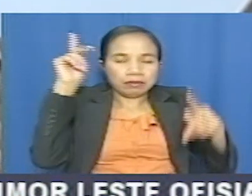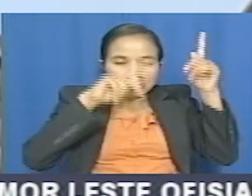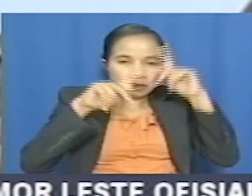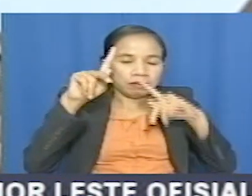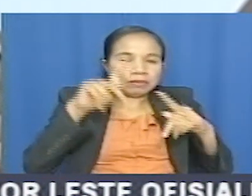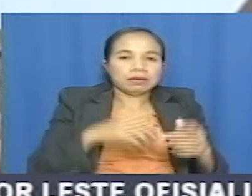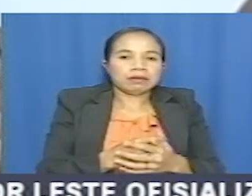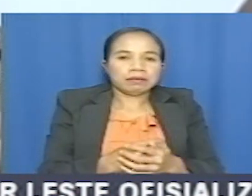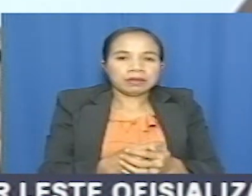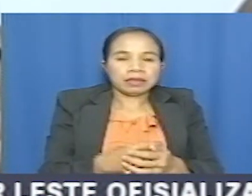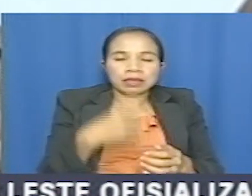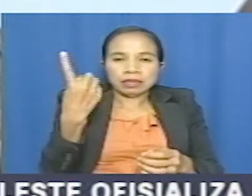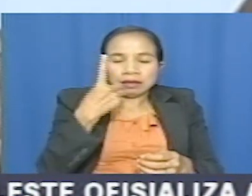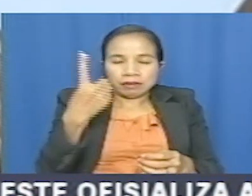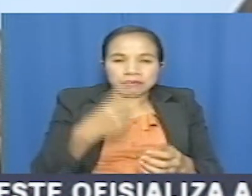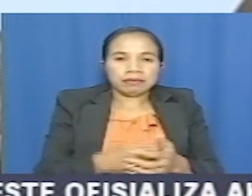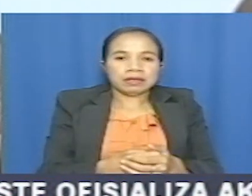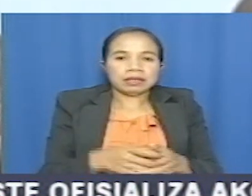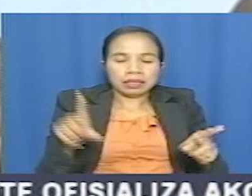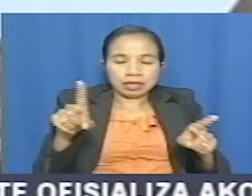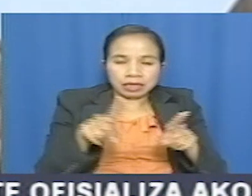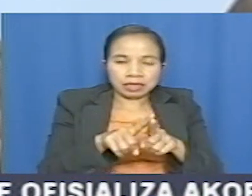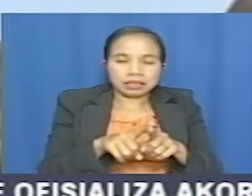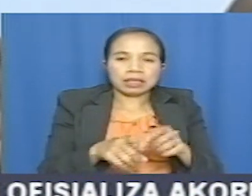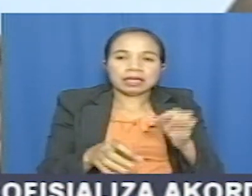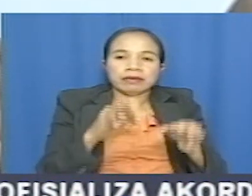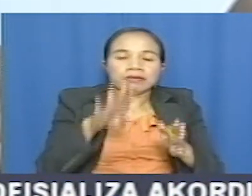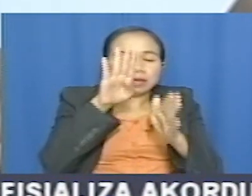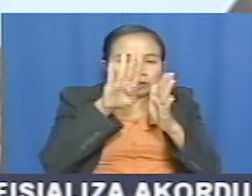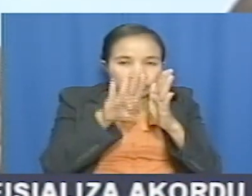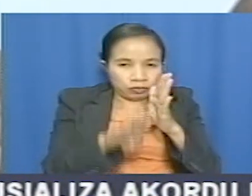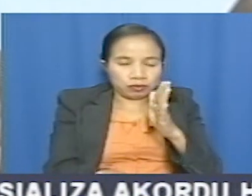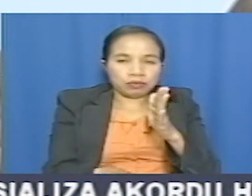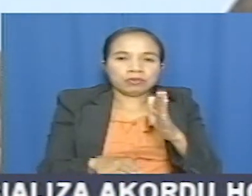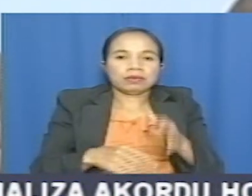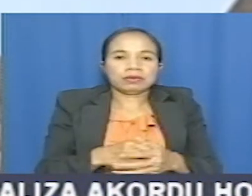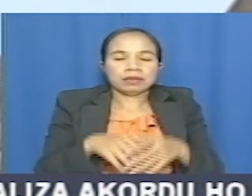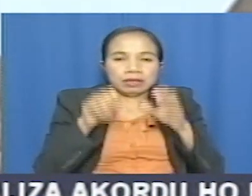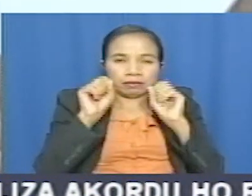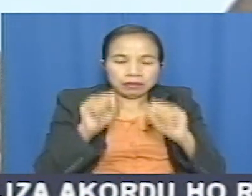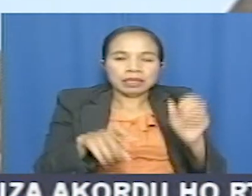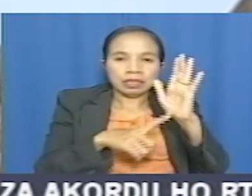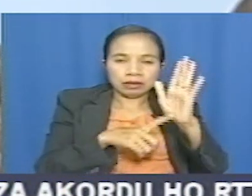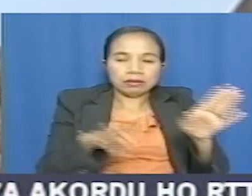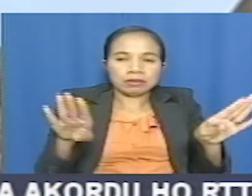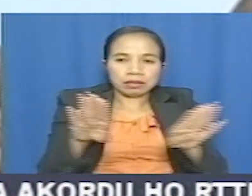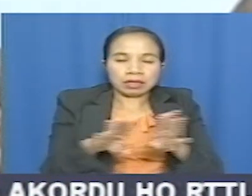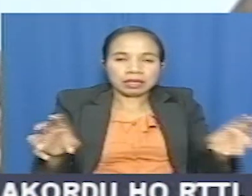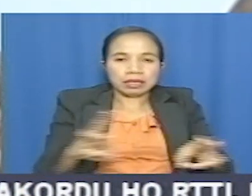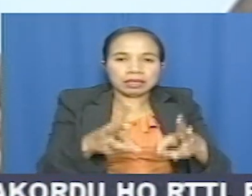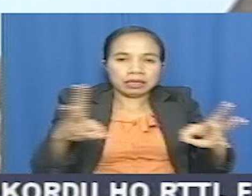nem mantém o nível e da nessa né ou se tudo liu e também levanta a cerca